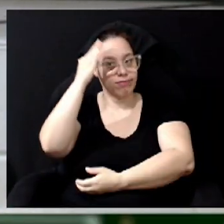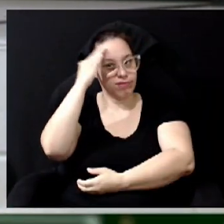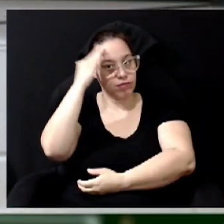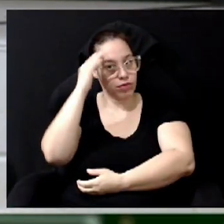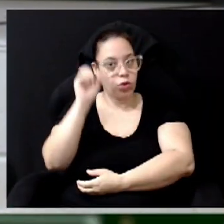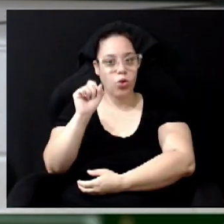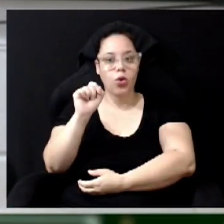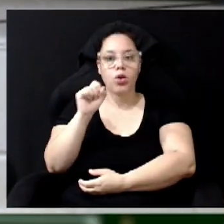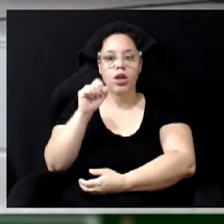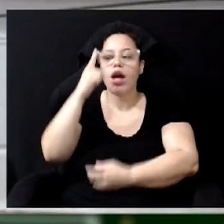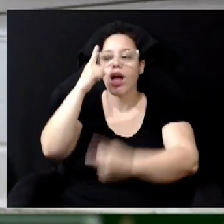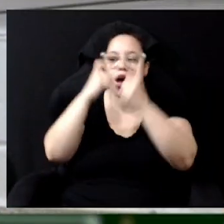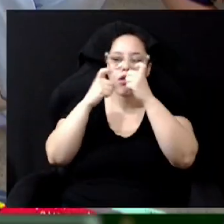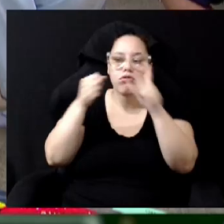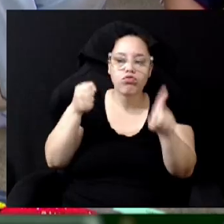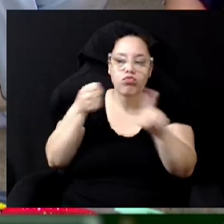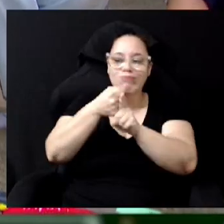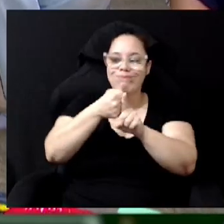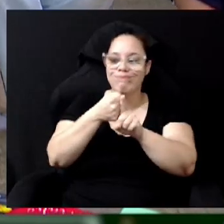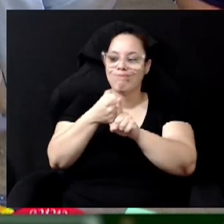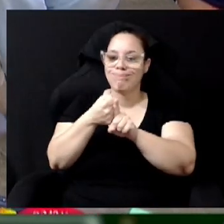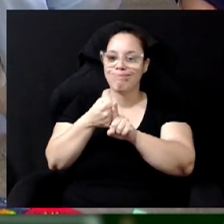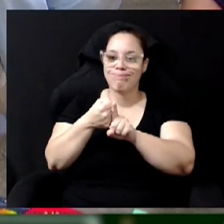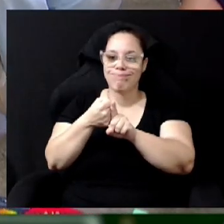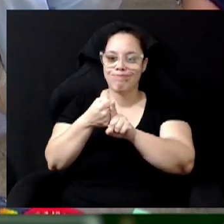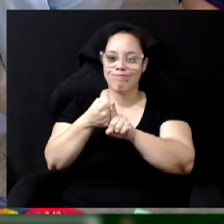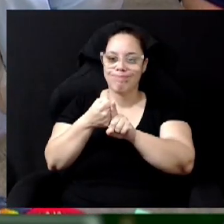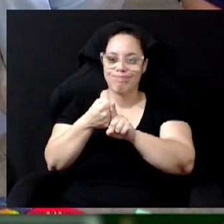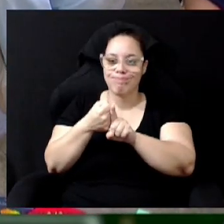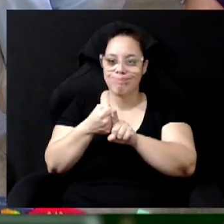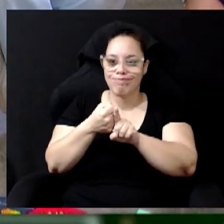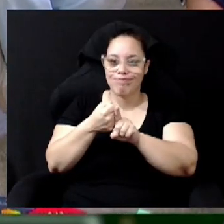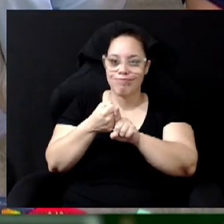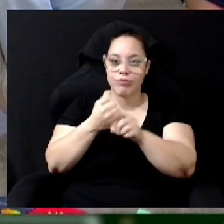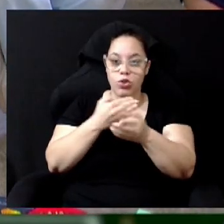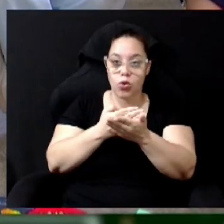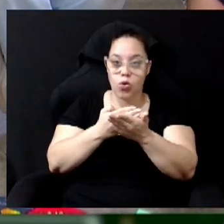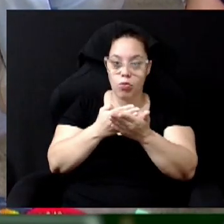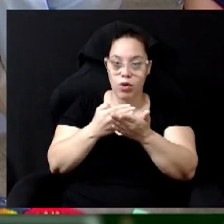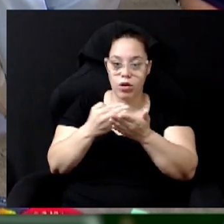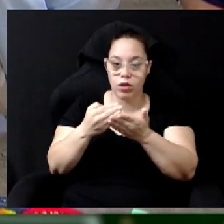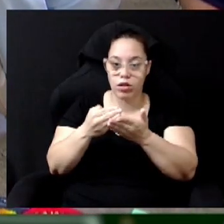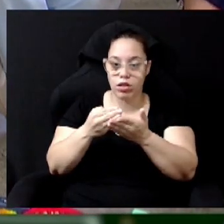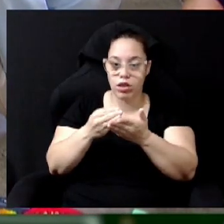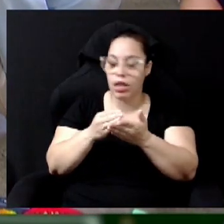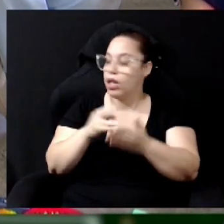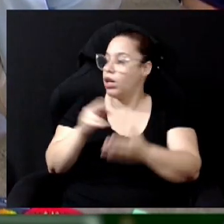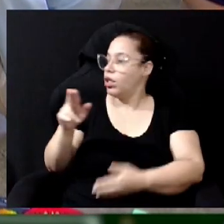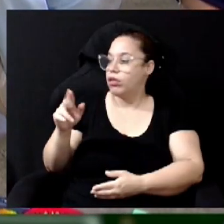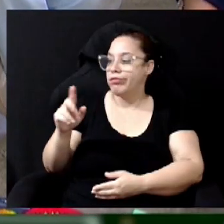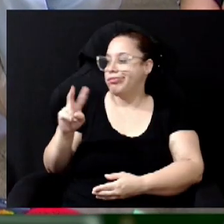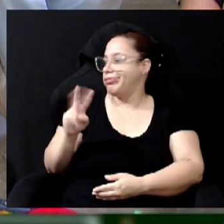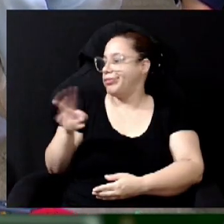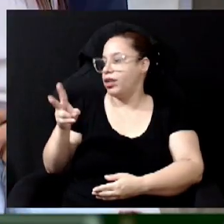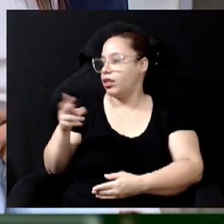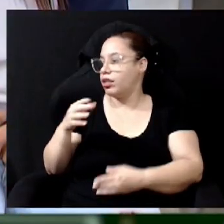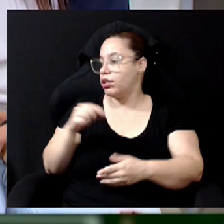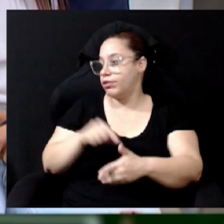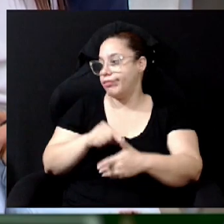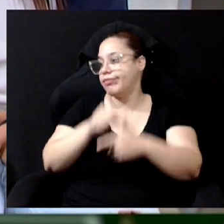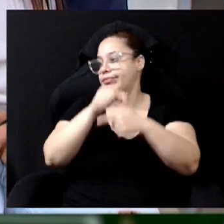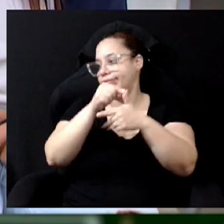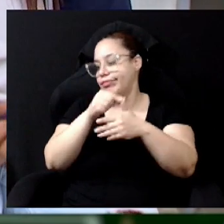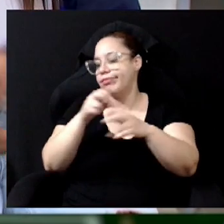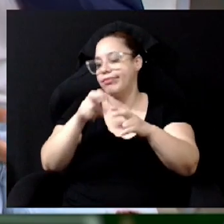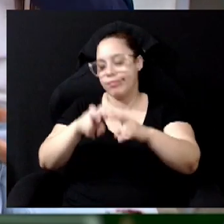quais são os impactos que essa violência causa. Quando a gente começa a entender... Que nem sempre é física, né? Sim, sim. E o círculo nos dá a oportunidade de entender